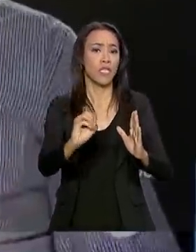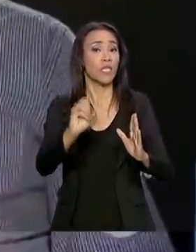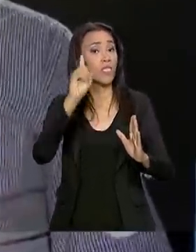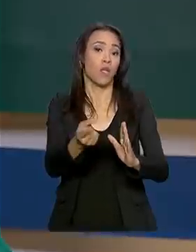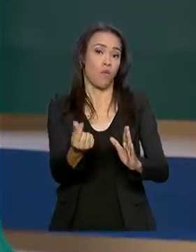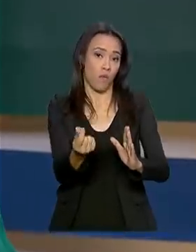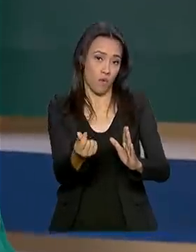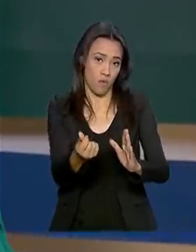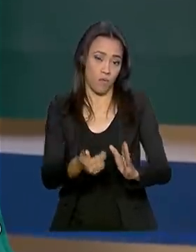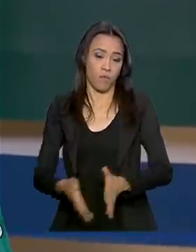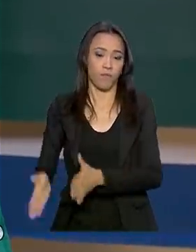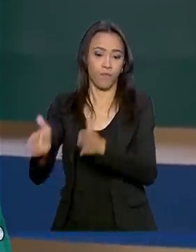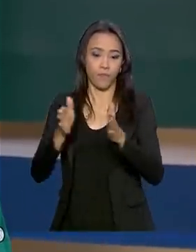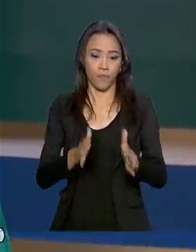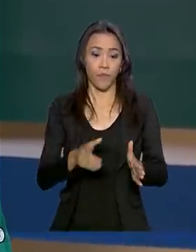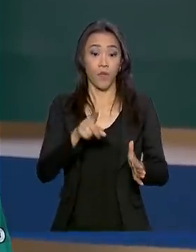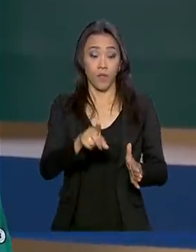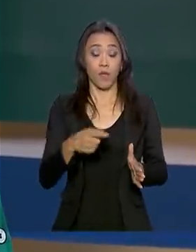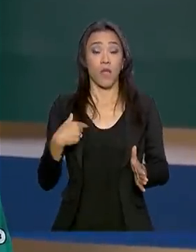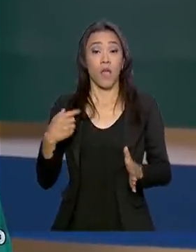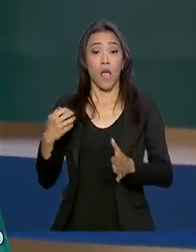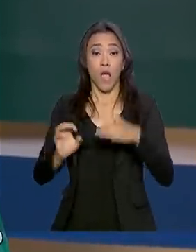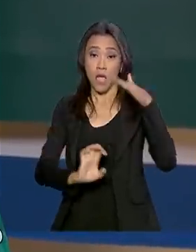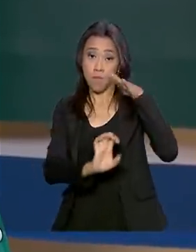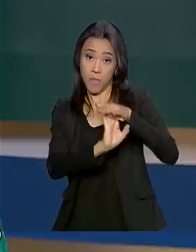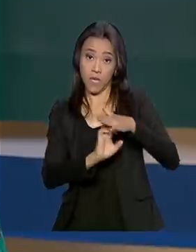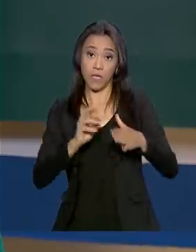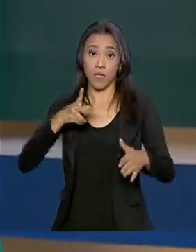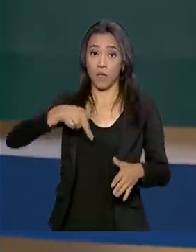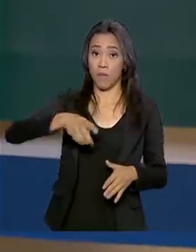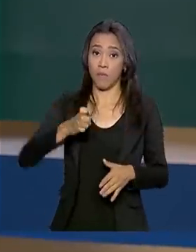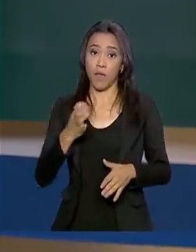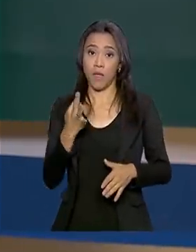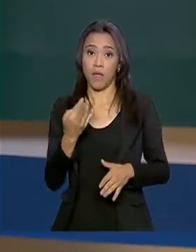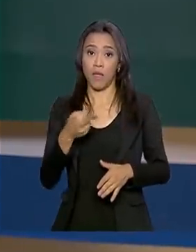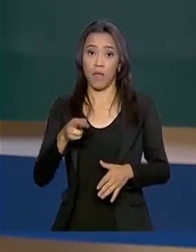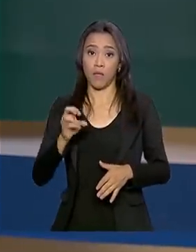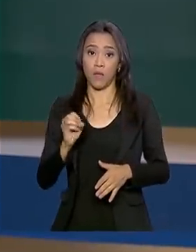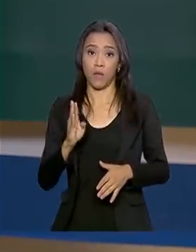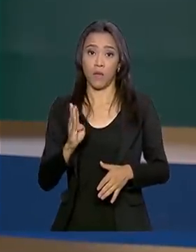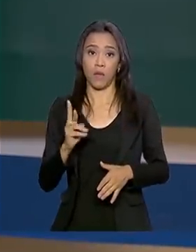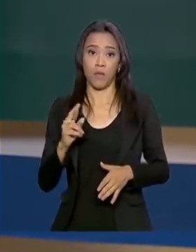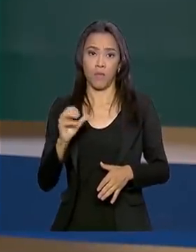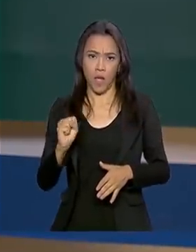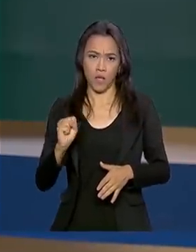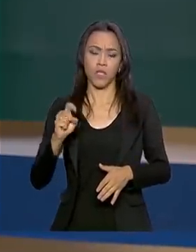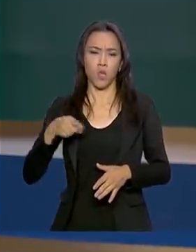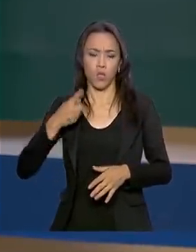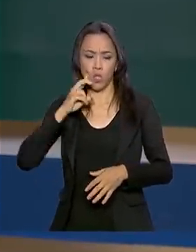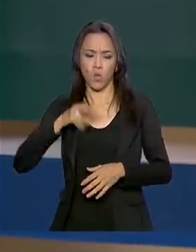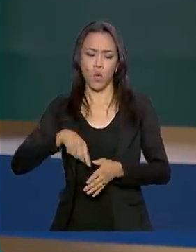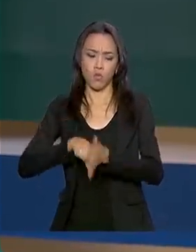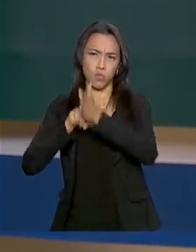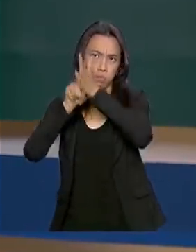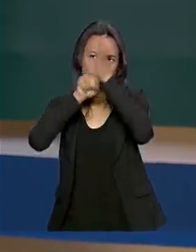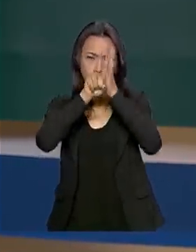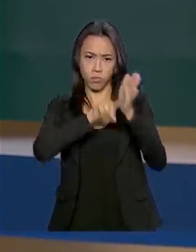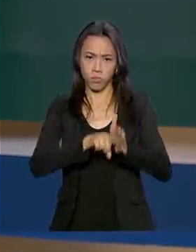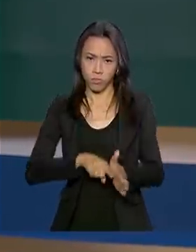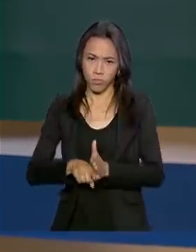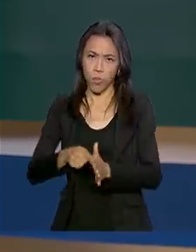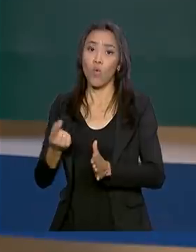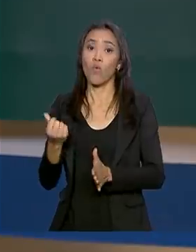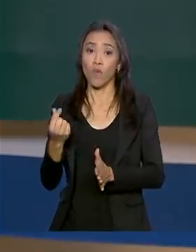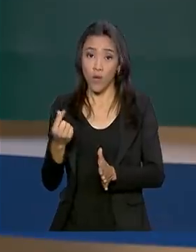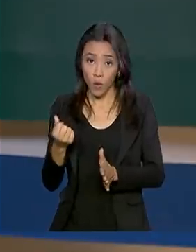garantido para ele. Olha, em nota, a Petrobras informou que segue com o processo de monitoramento do mercado internacional e confirmou que não